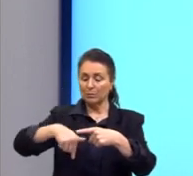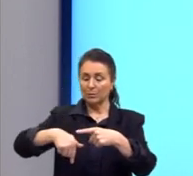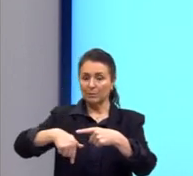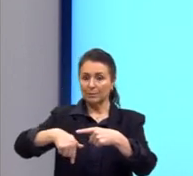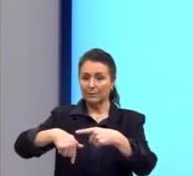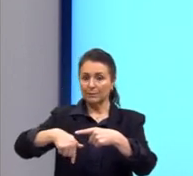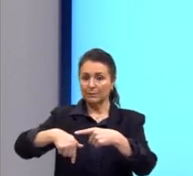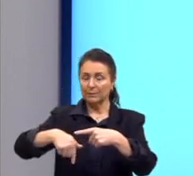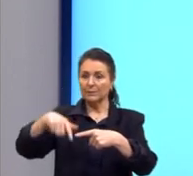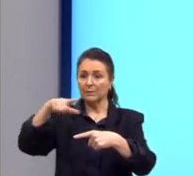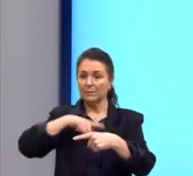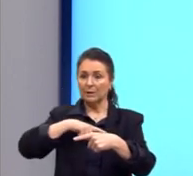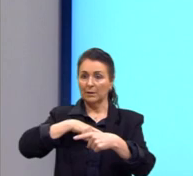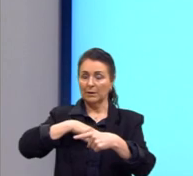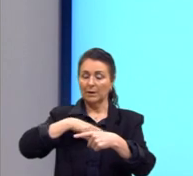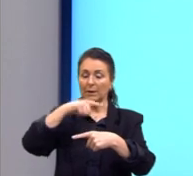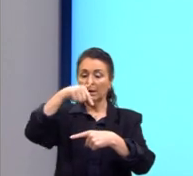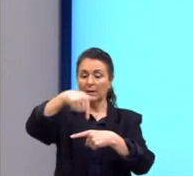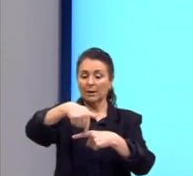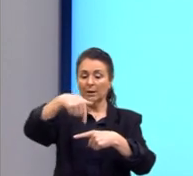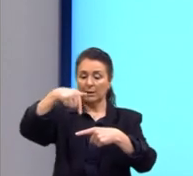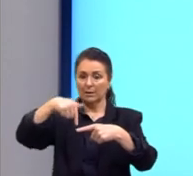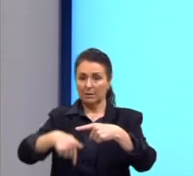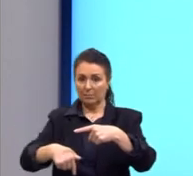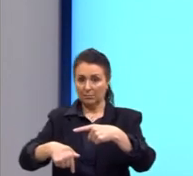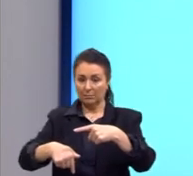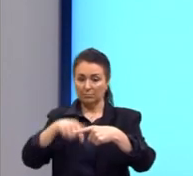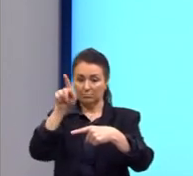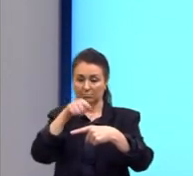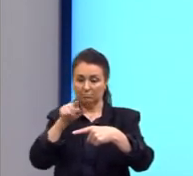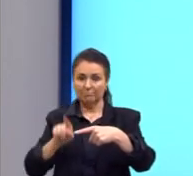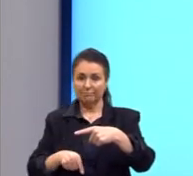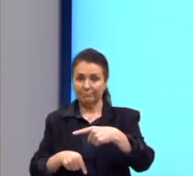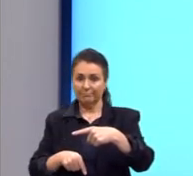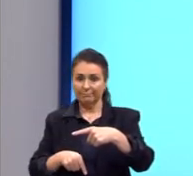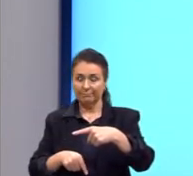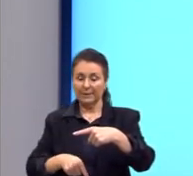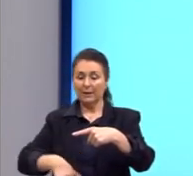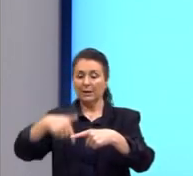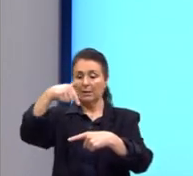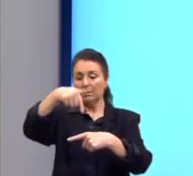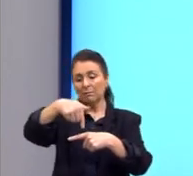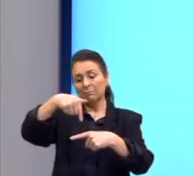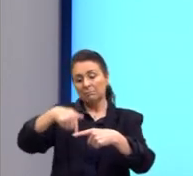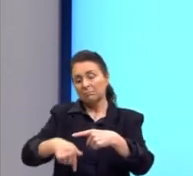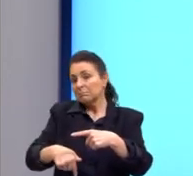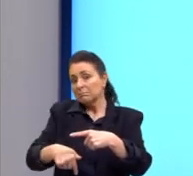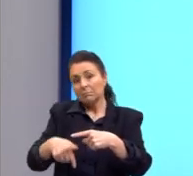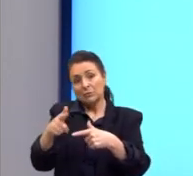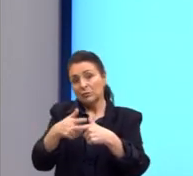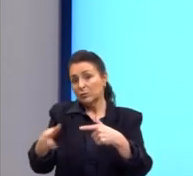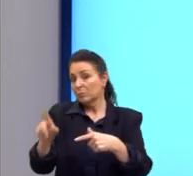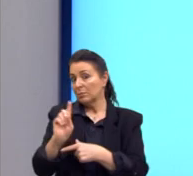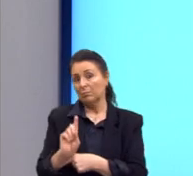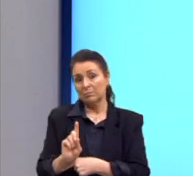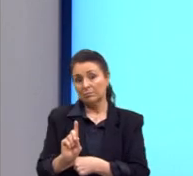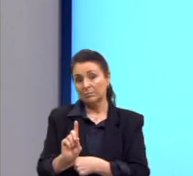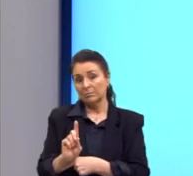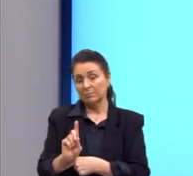então eu vou ter que em cima e embaixo eu posso cortar né que dividido por que vai ser um